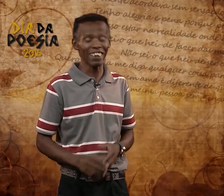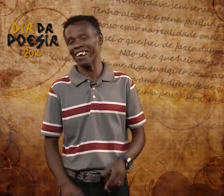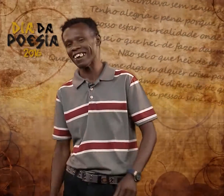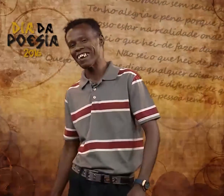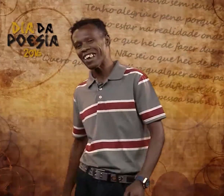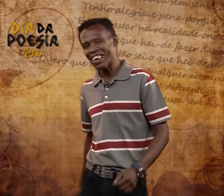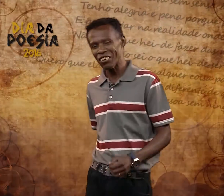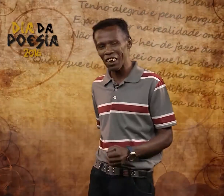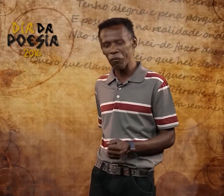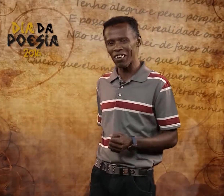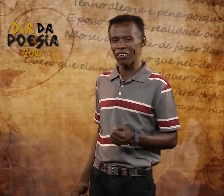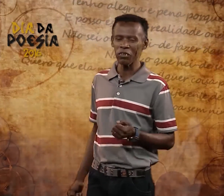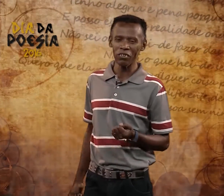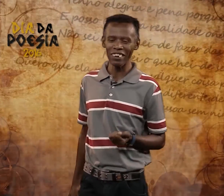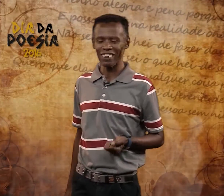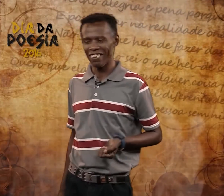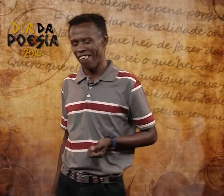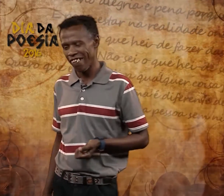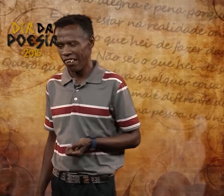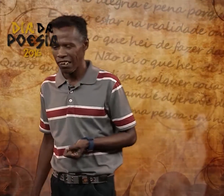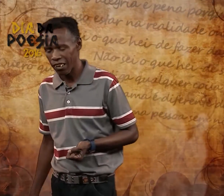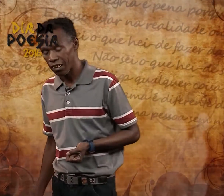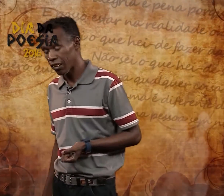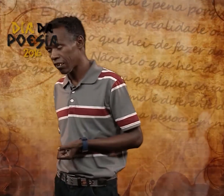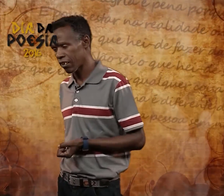voltar. Eu quero mais é viver.